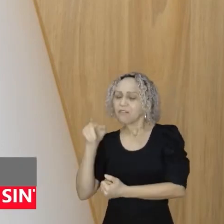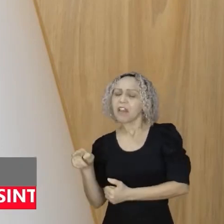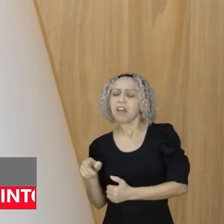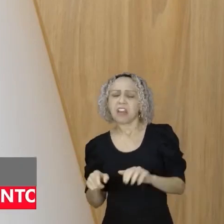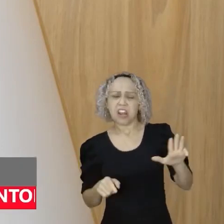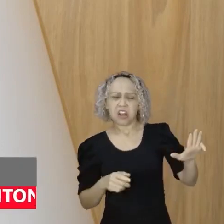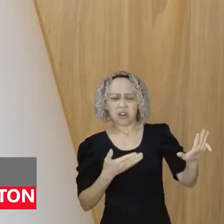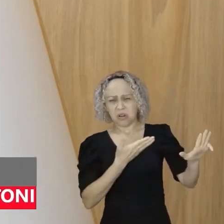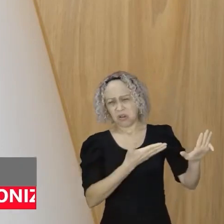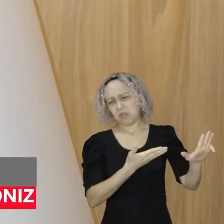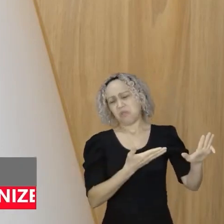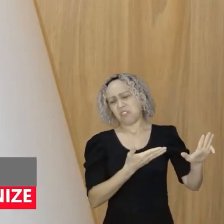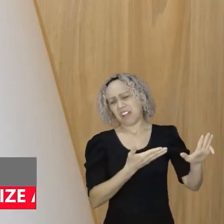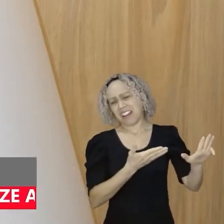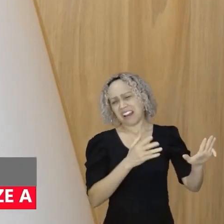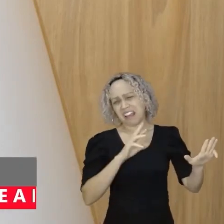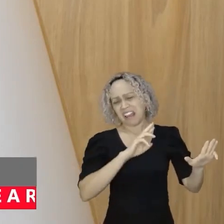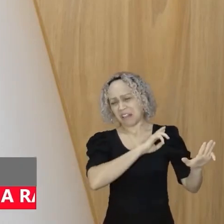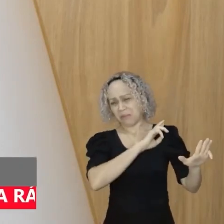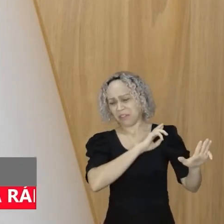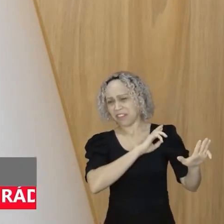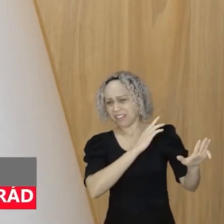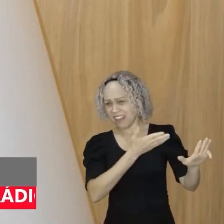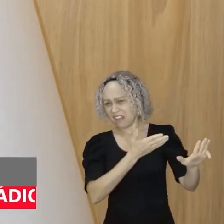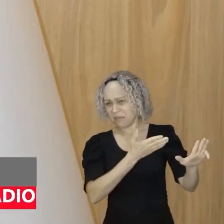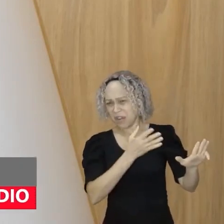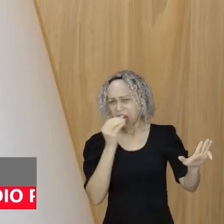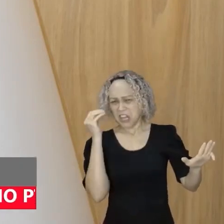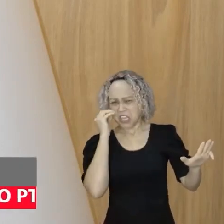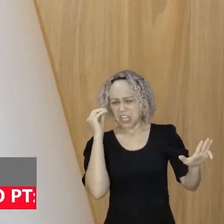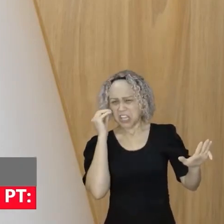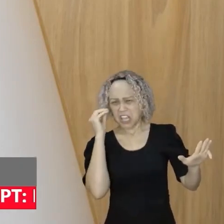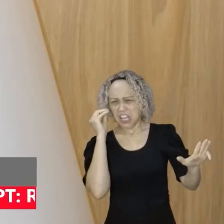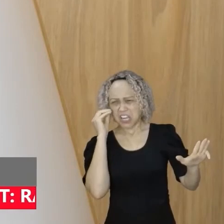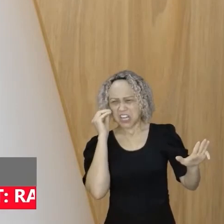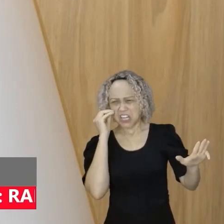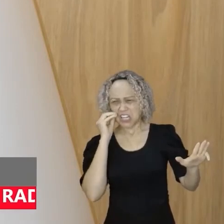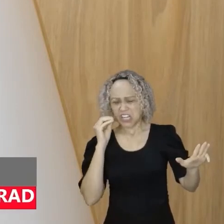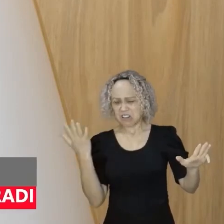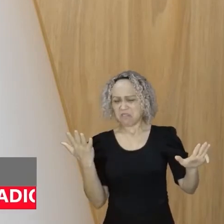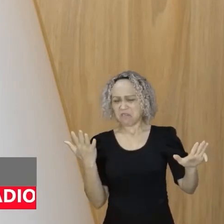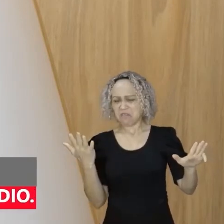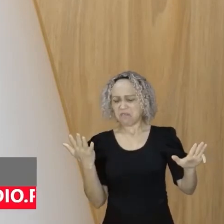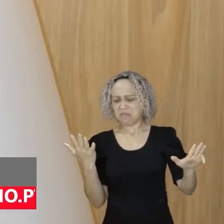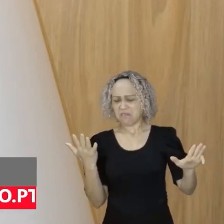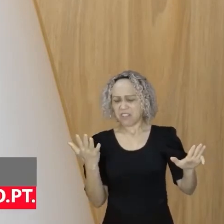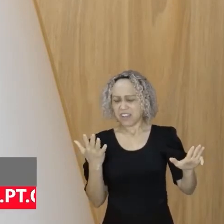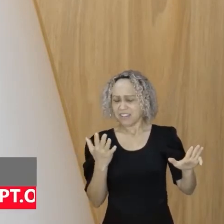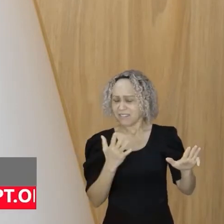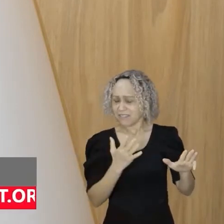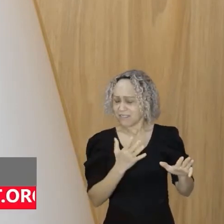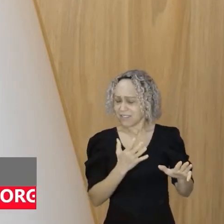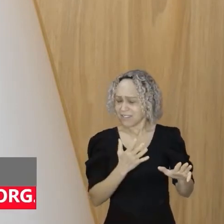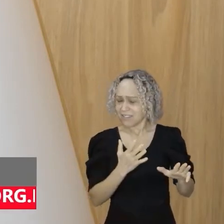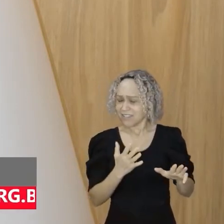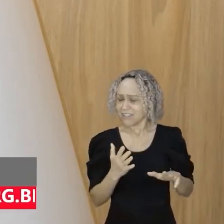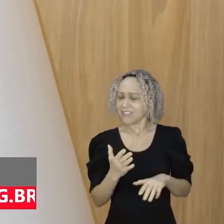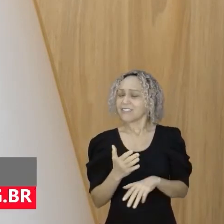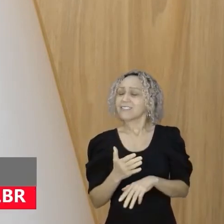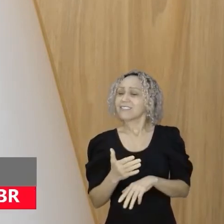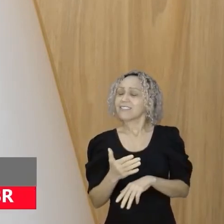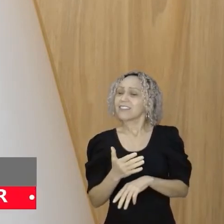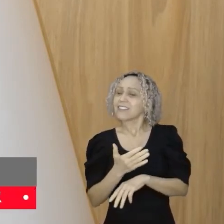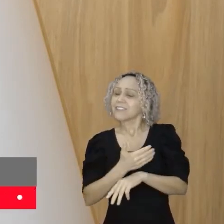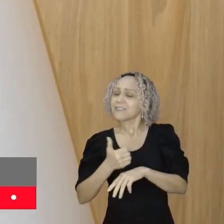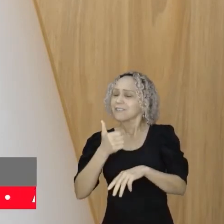de abolição do Estado Democrático de Direito. Na tese deles, haveria uma omissão do presidente Lula e do